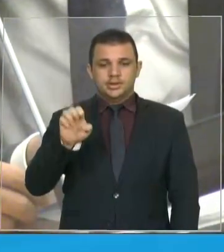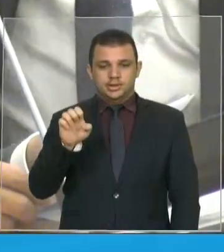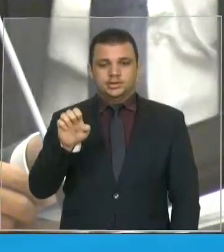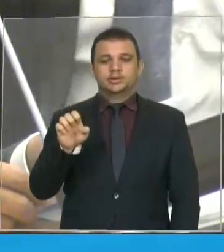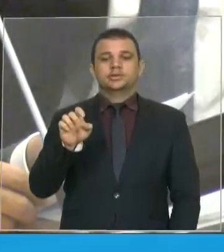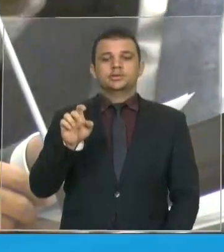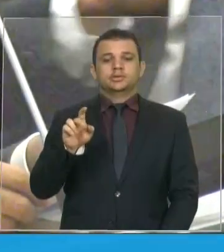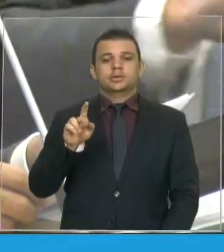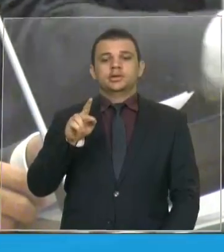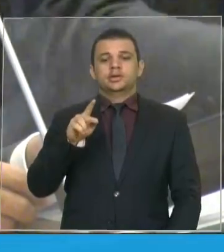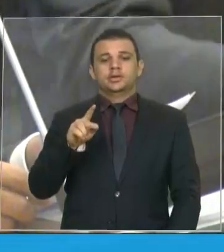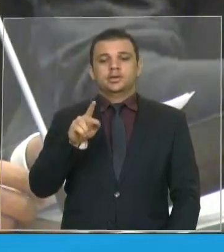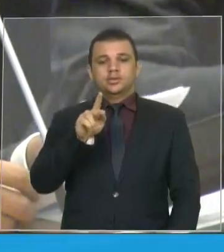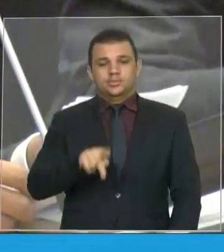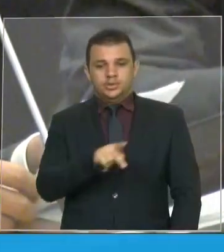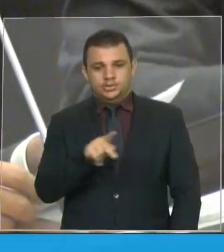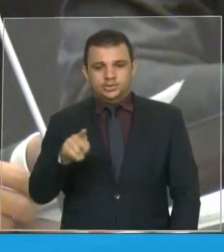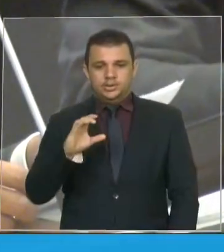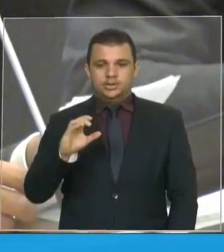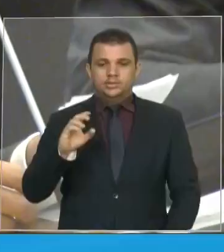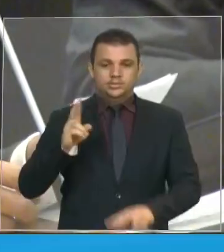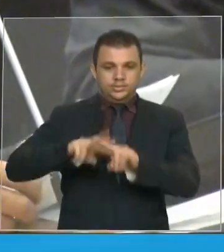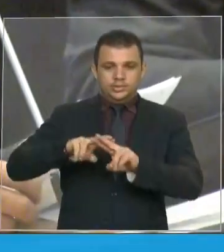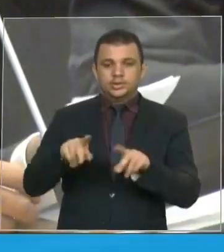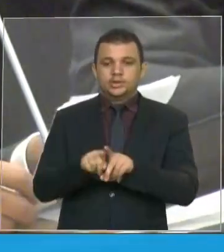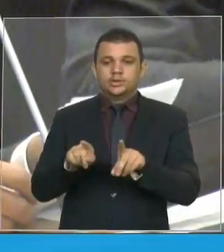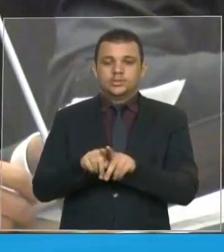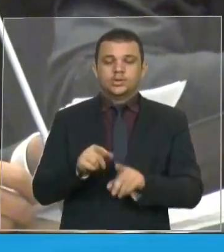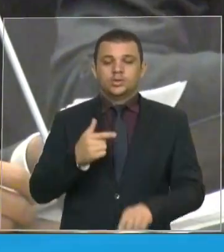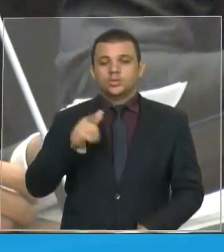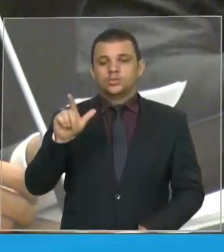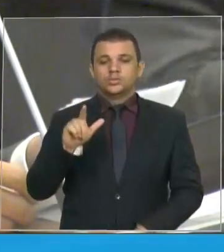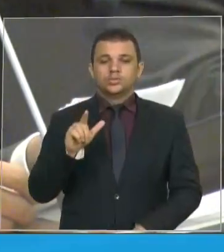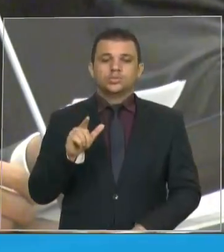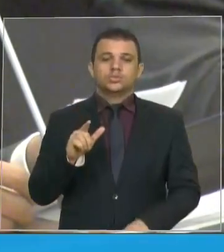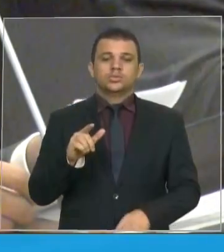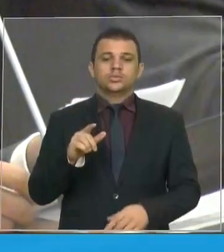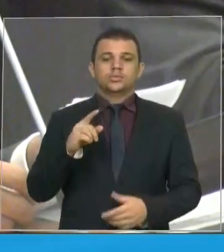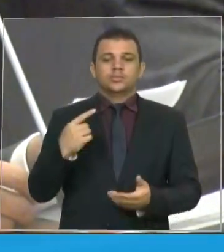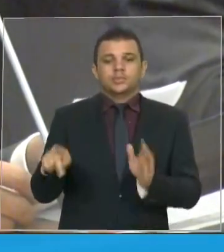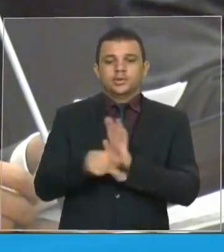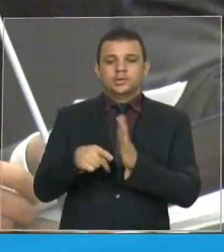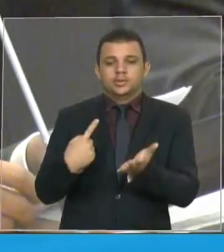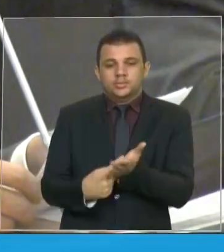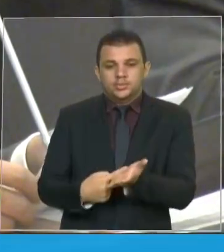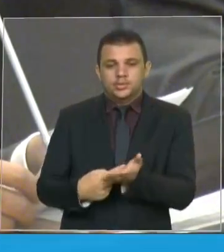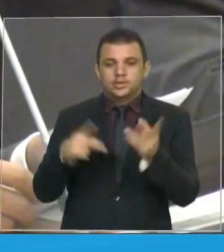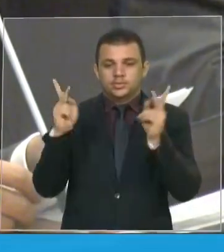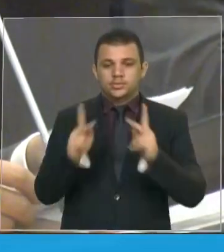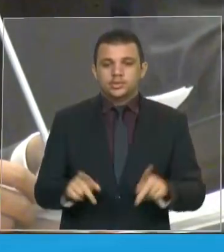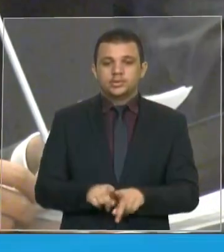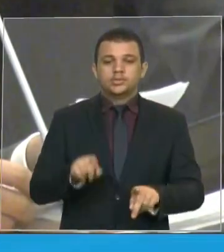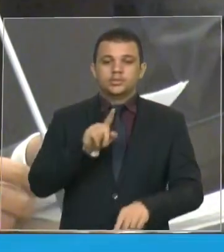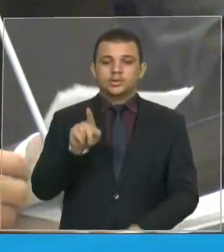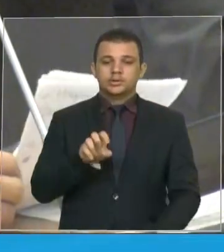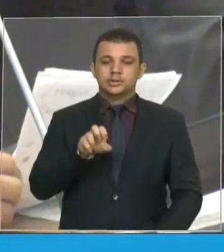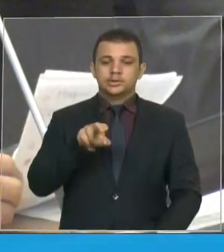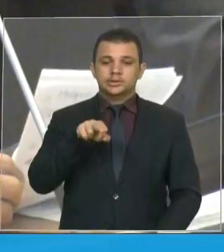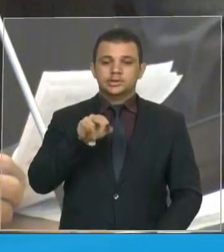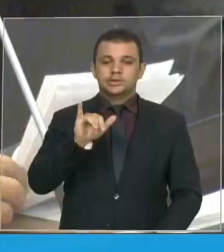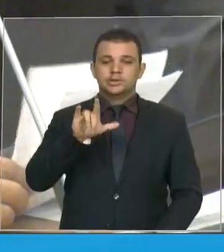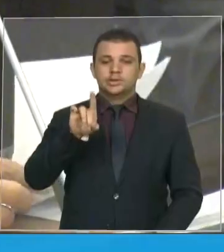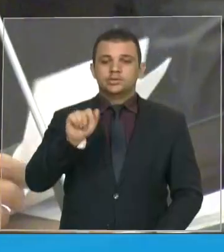Tenente-Coronel Sérgio Nogueira, do Pacto pela Paz, de Zenilda Ferreira Bezerra, da equipe da